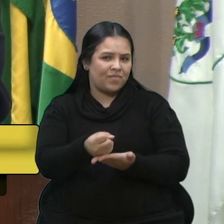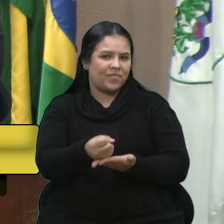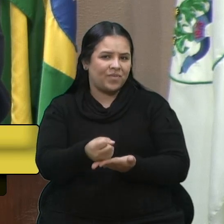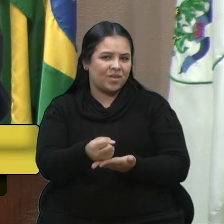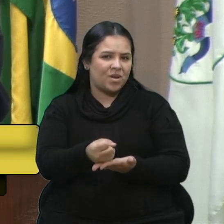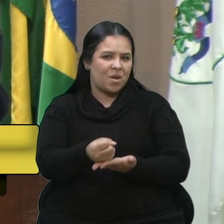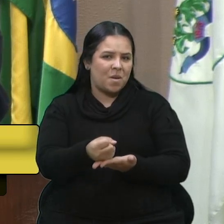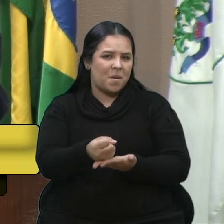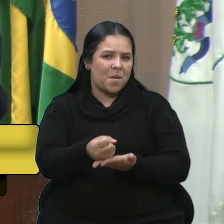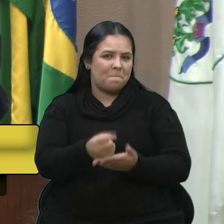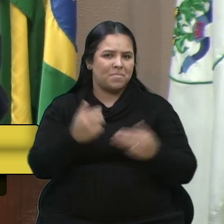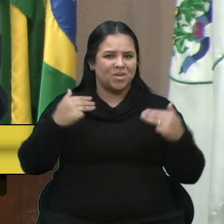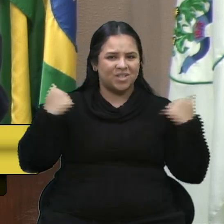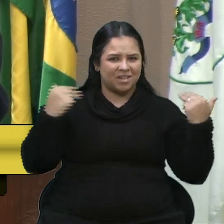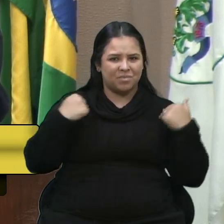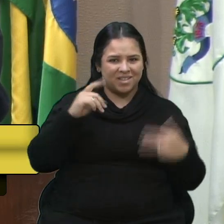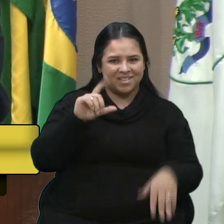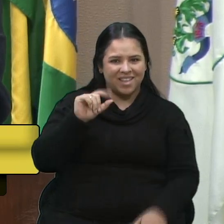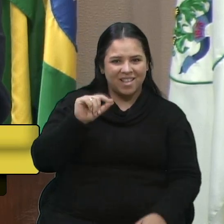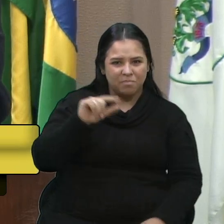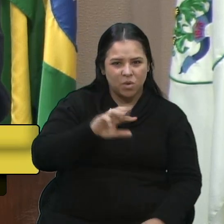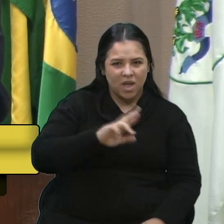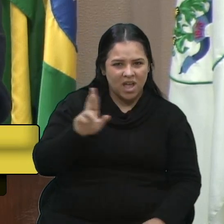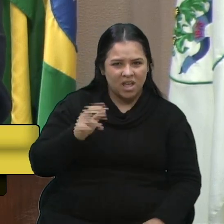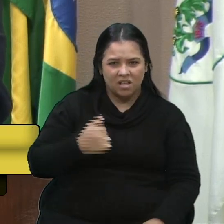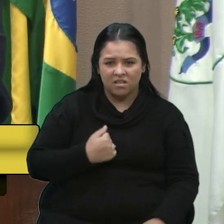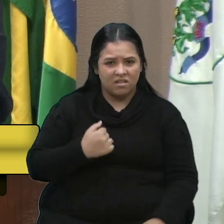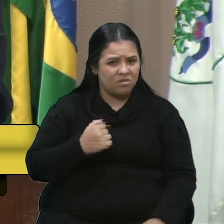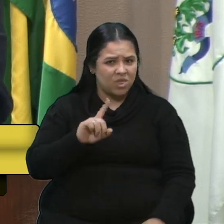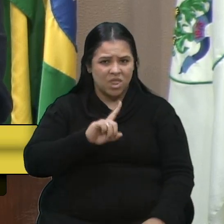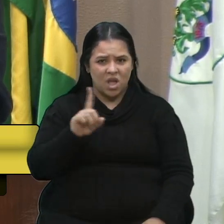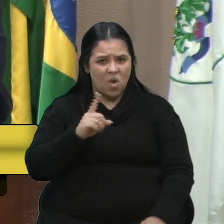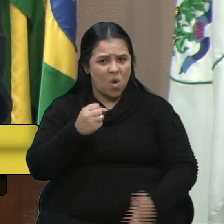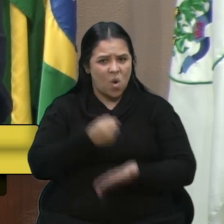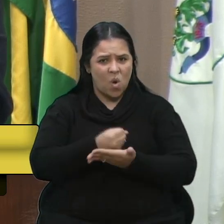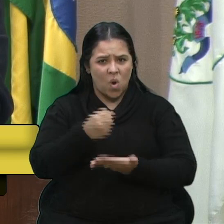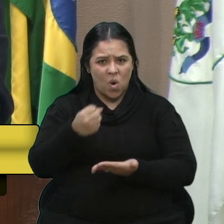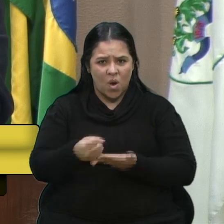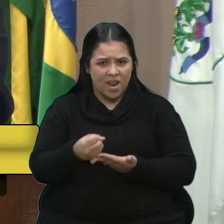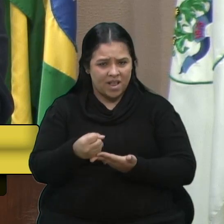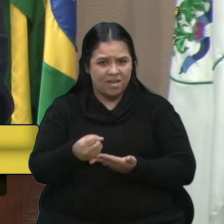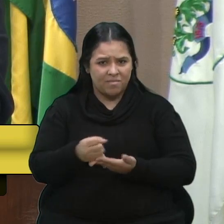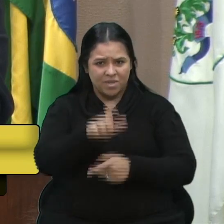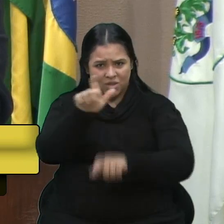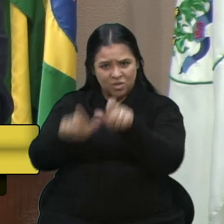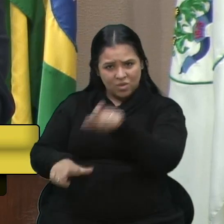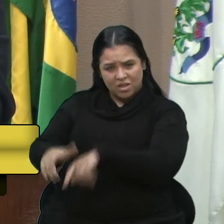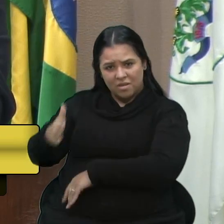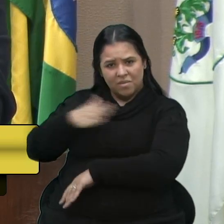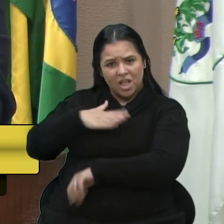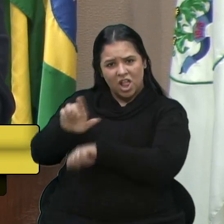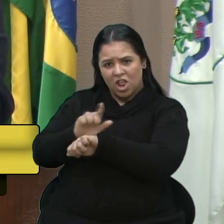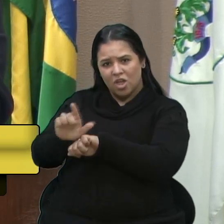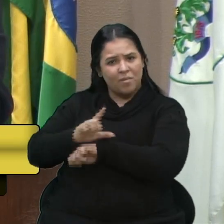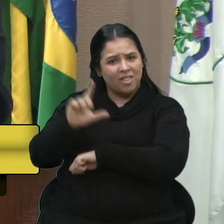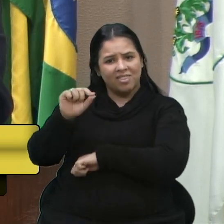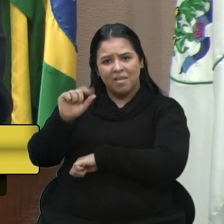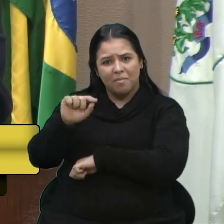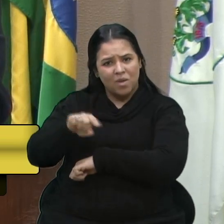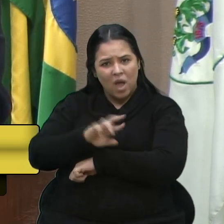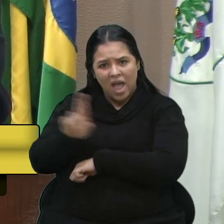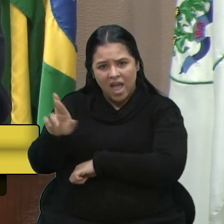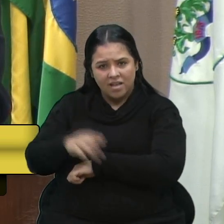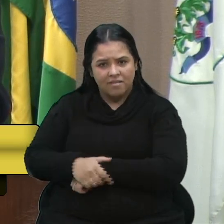mil reais? Ele não ia contratar. Eu não ia contratar pessoas na minha loja, vendedores, por 10 mil reais. O